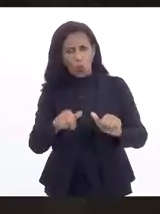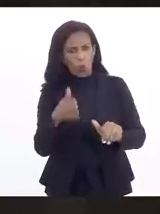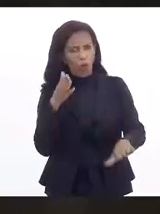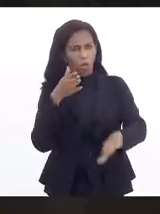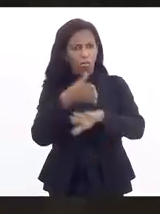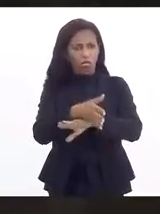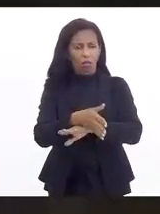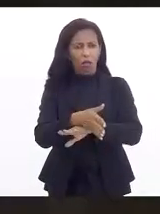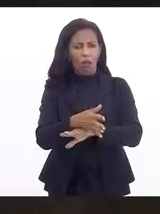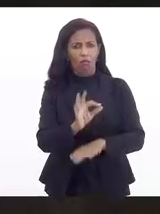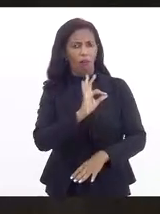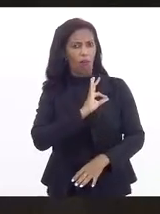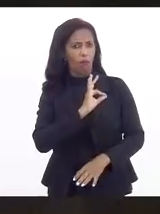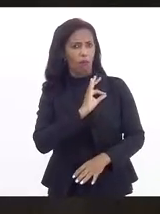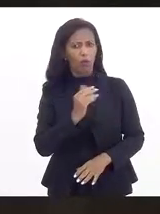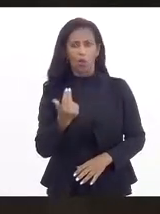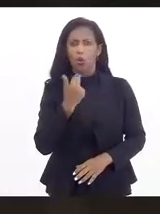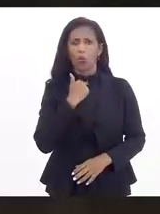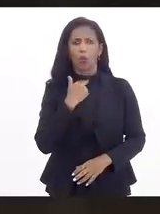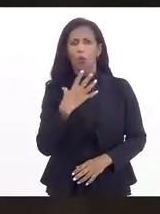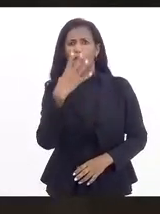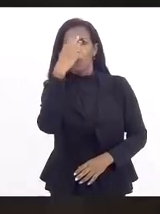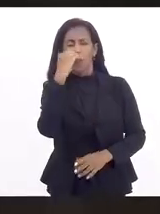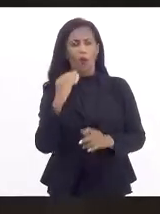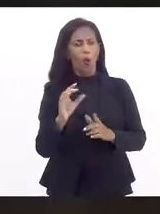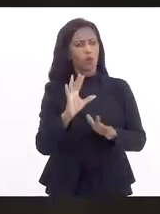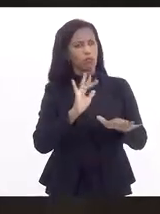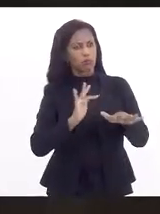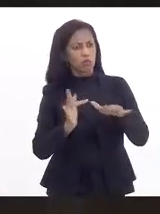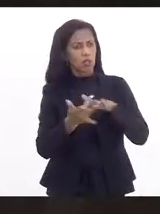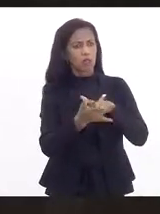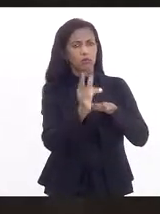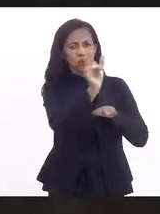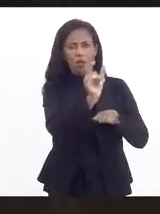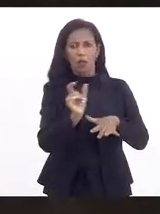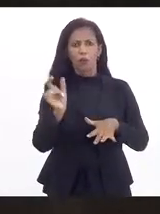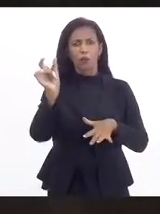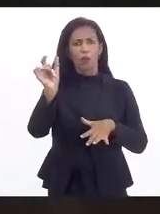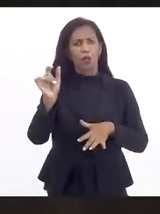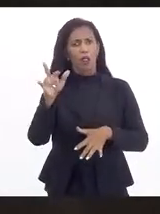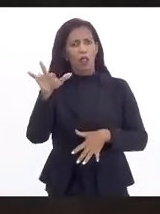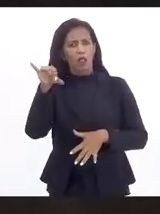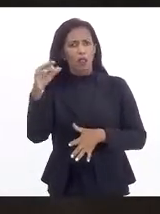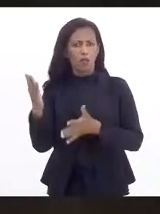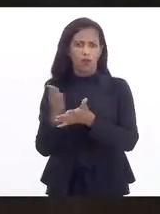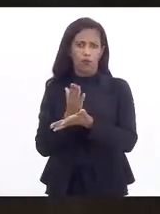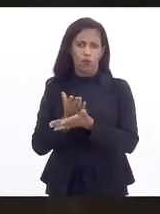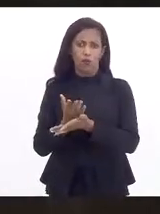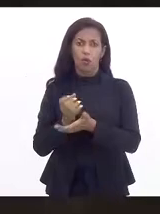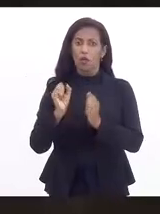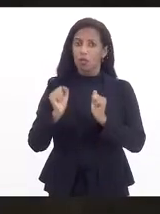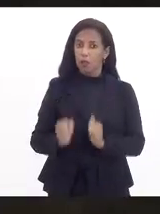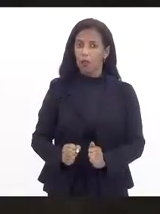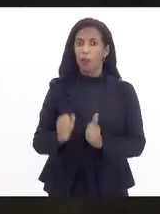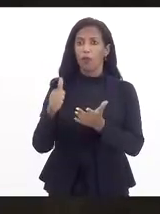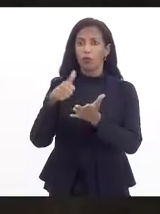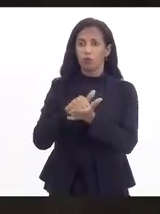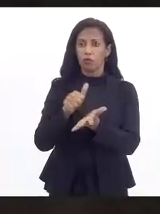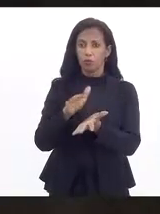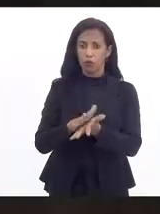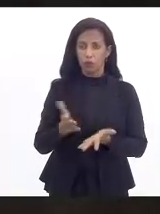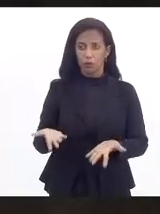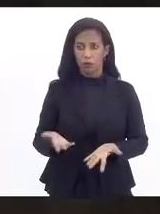nenhuma condenação, não pode ter sua foto retirada da rede social e incluir um livro, num livro que pode acabar levando a uma prisão